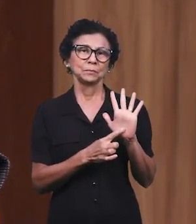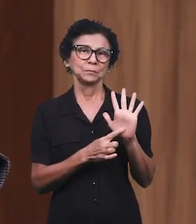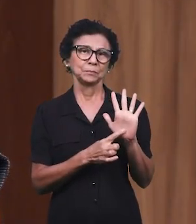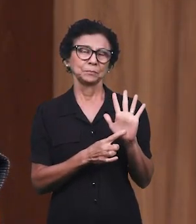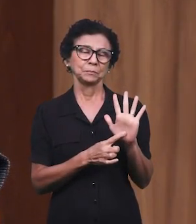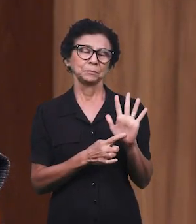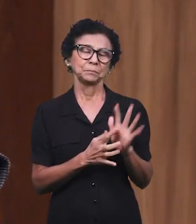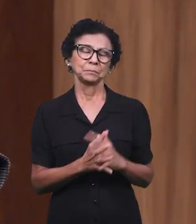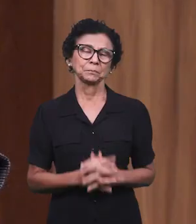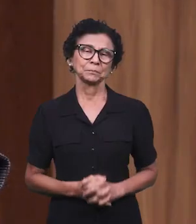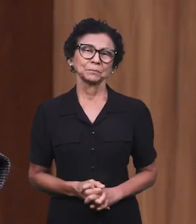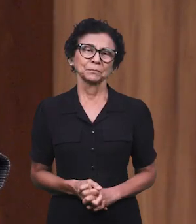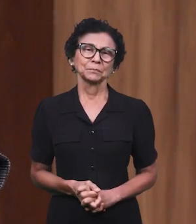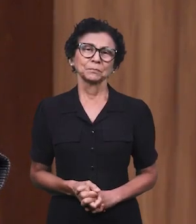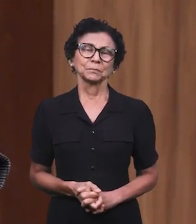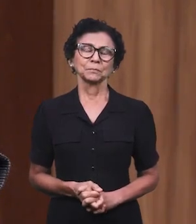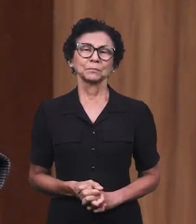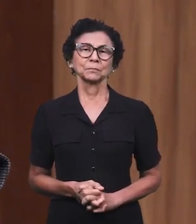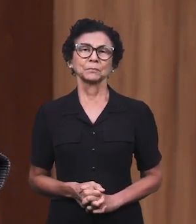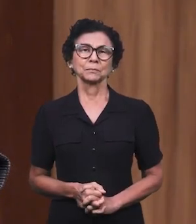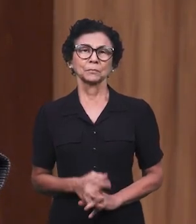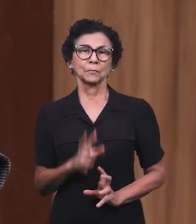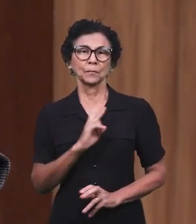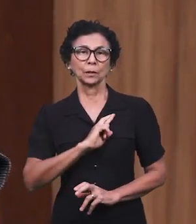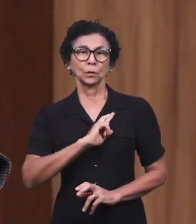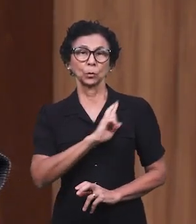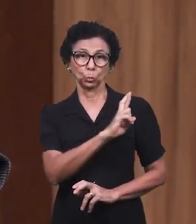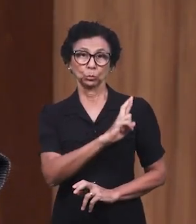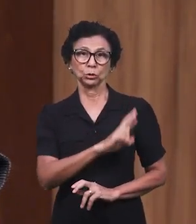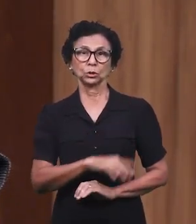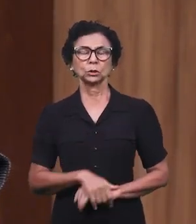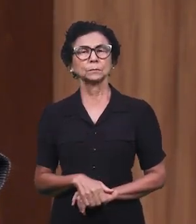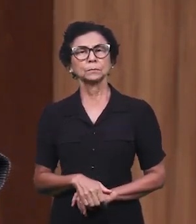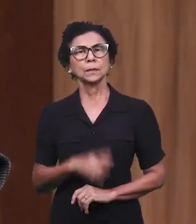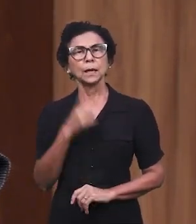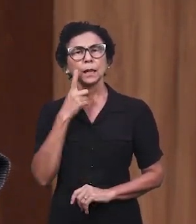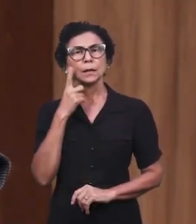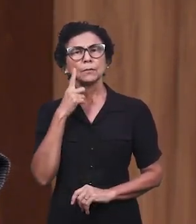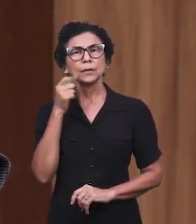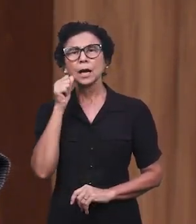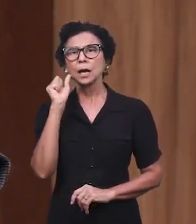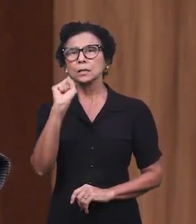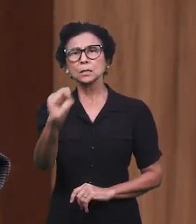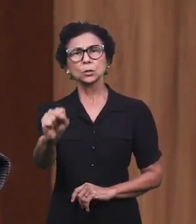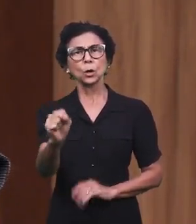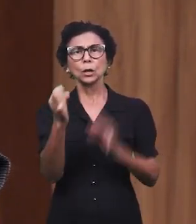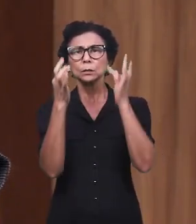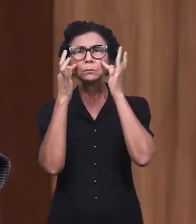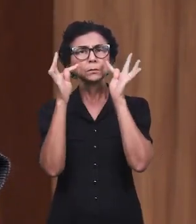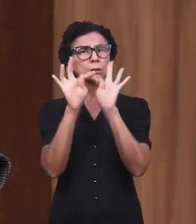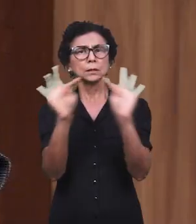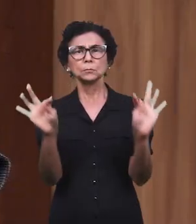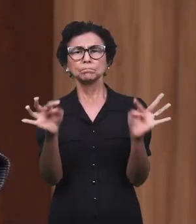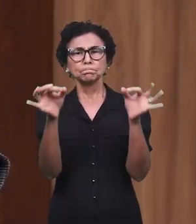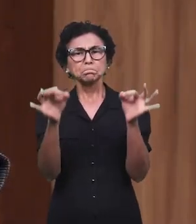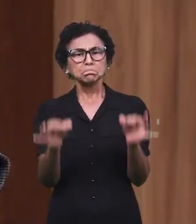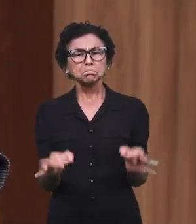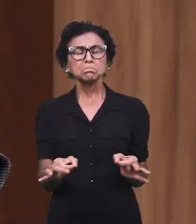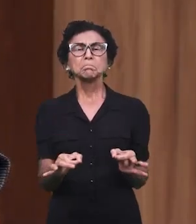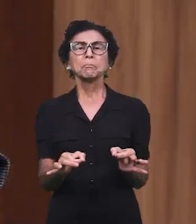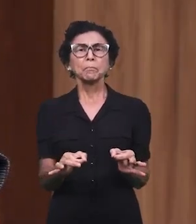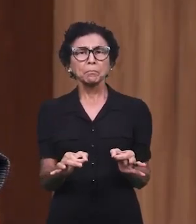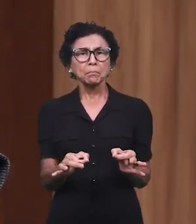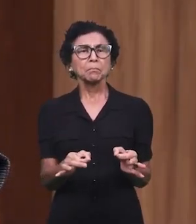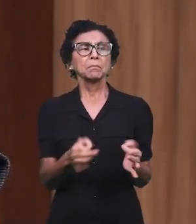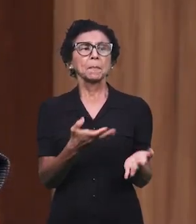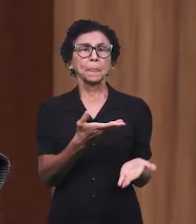A Ruth teve um exemplo na sogra, de testemunho. Quando ela casou, o